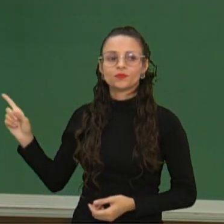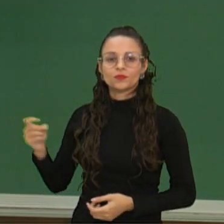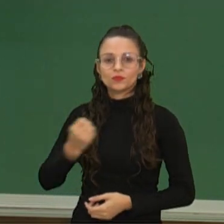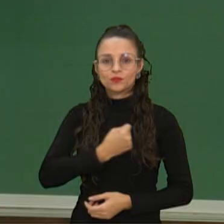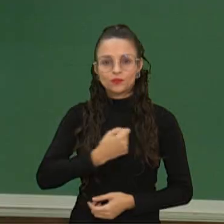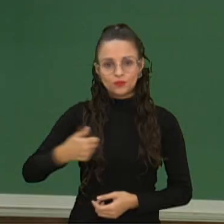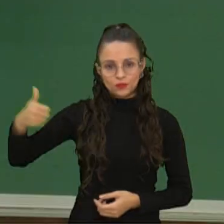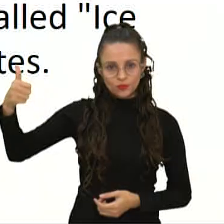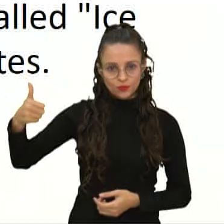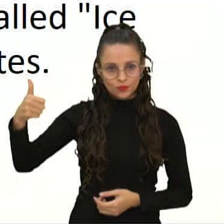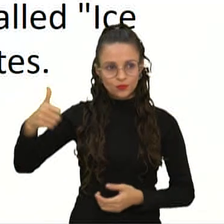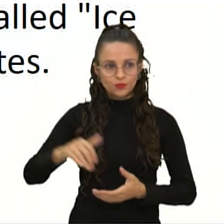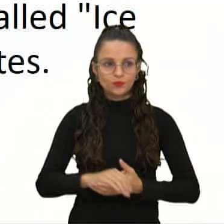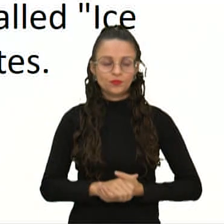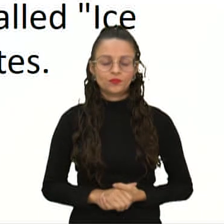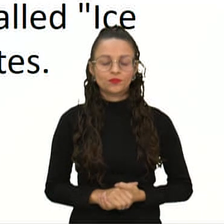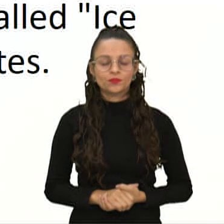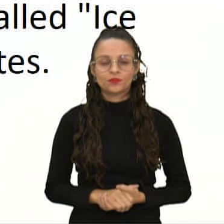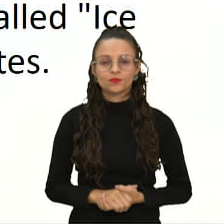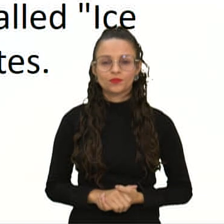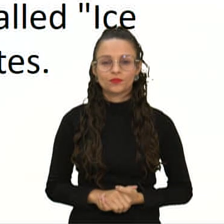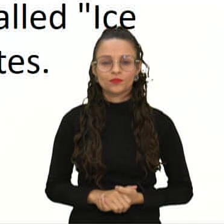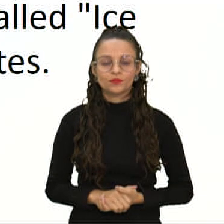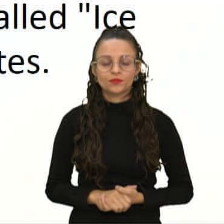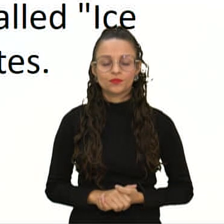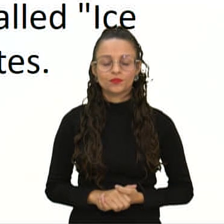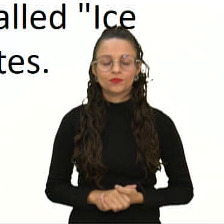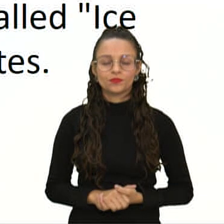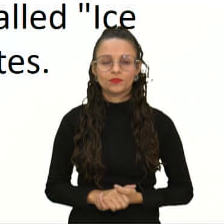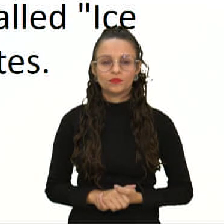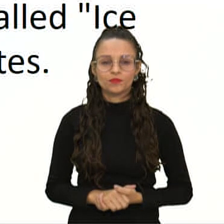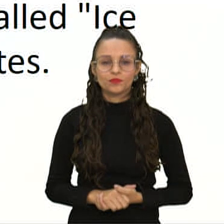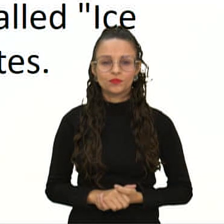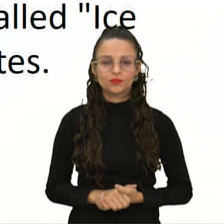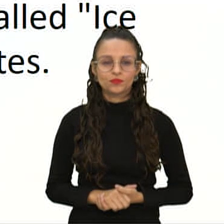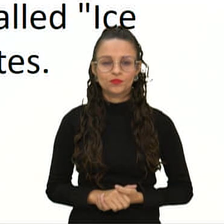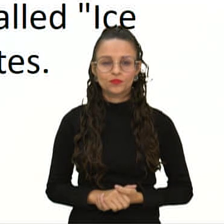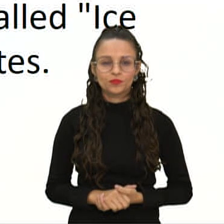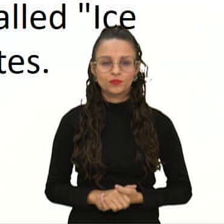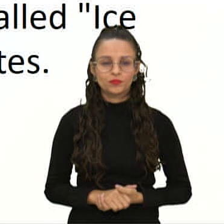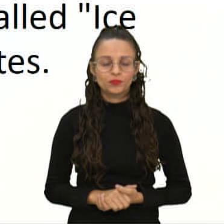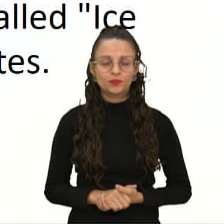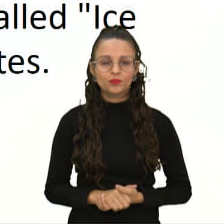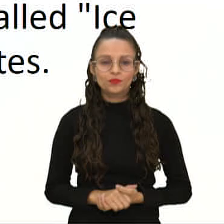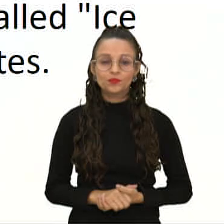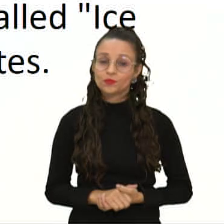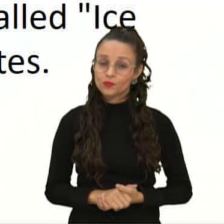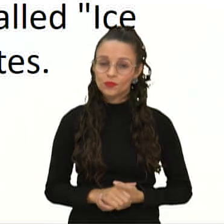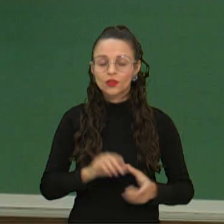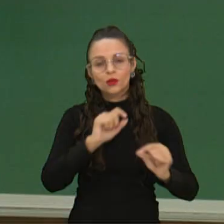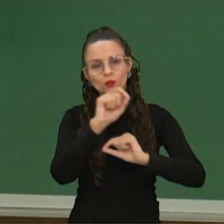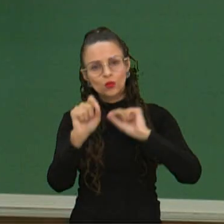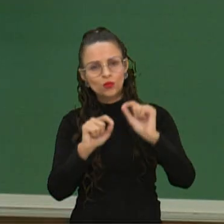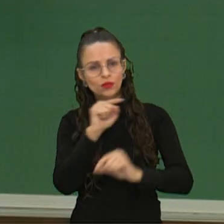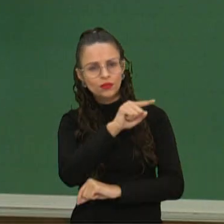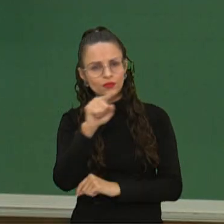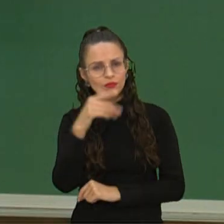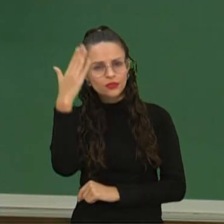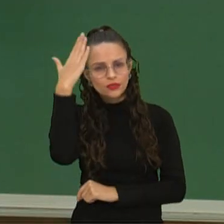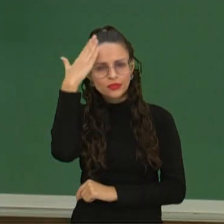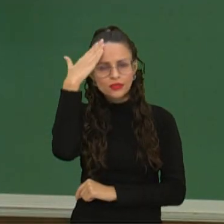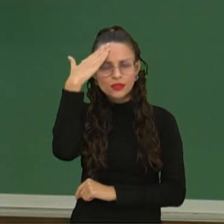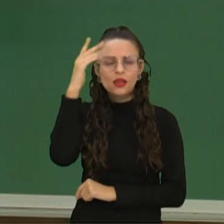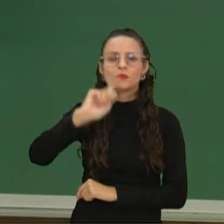1. What do you know about global warming? Read and write fact or fake. O que você sabe sobre o